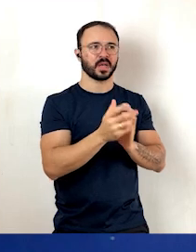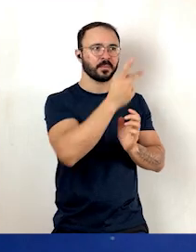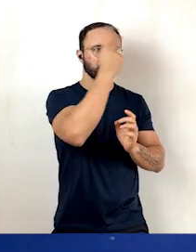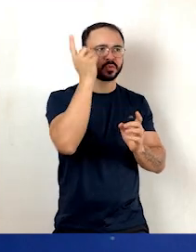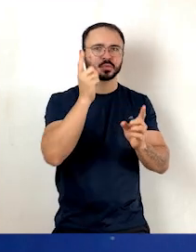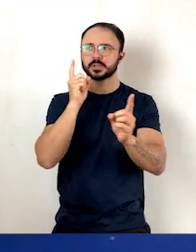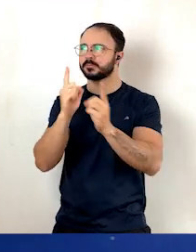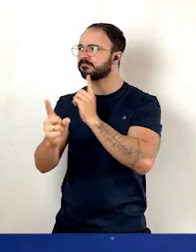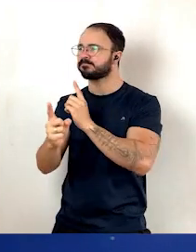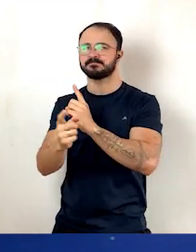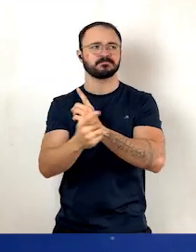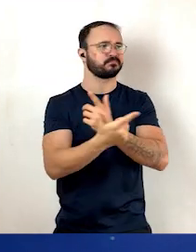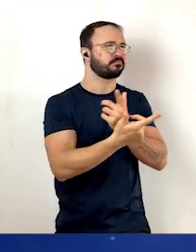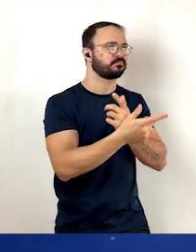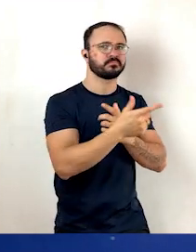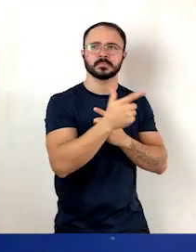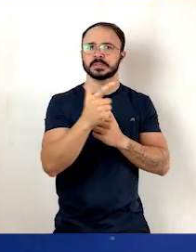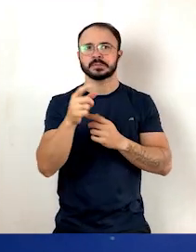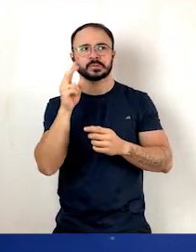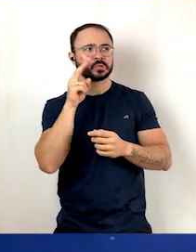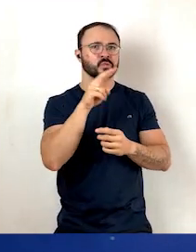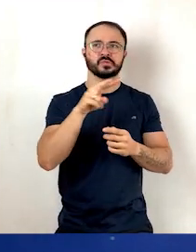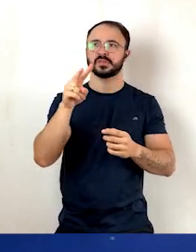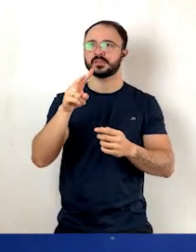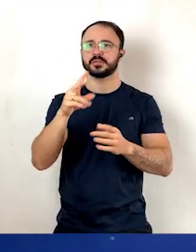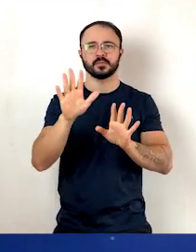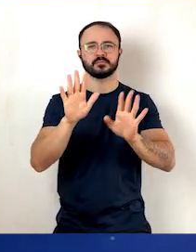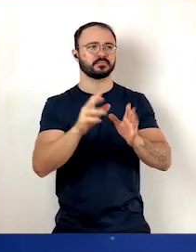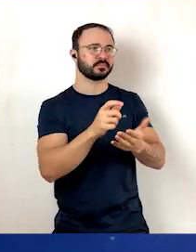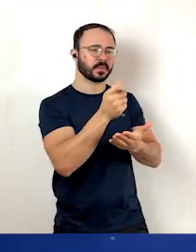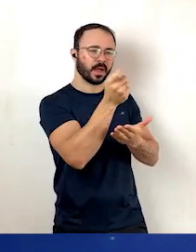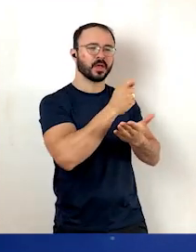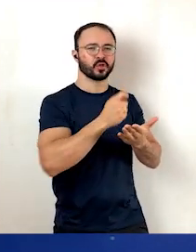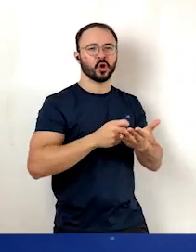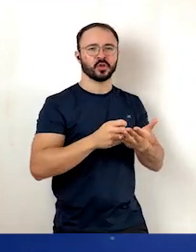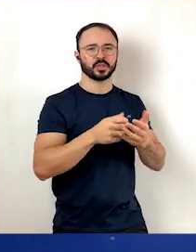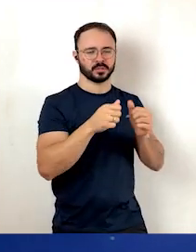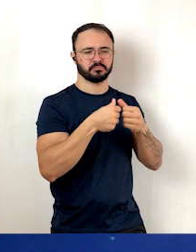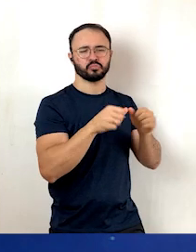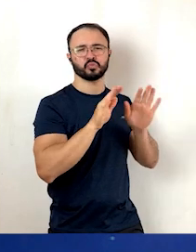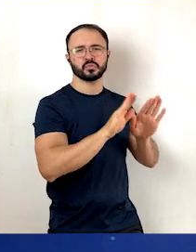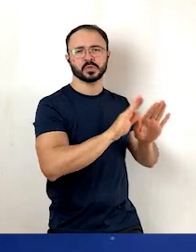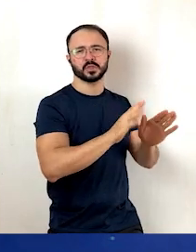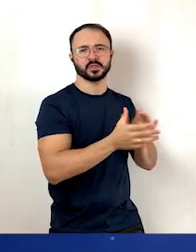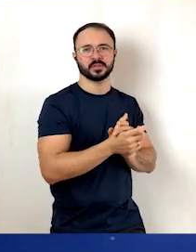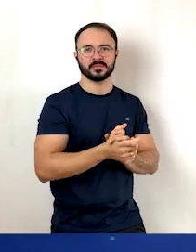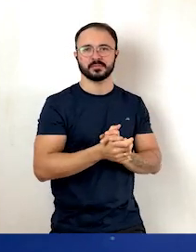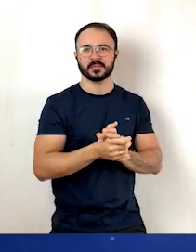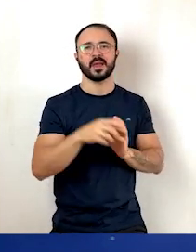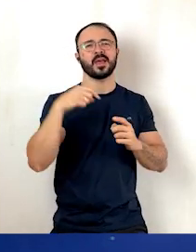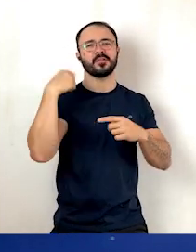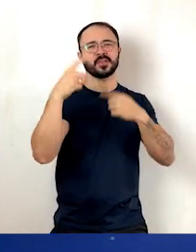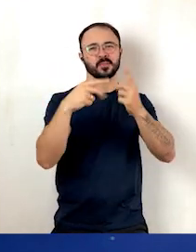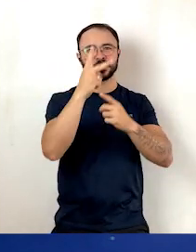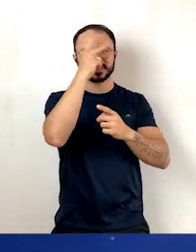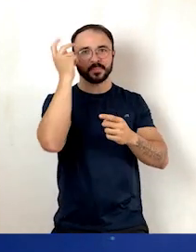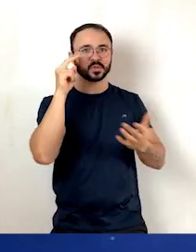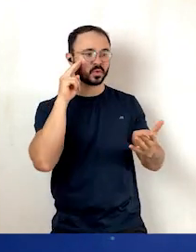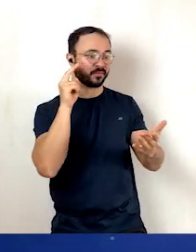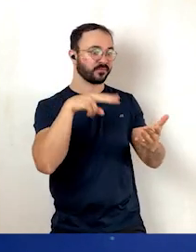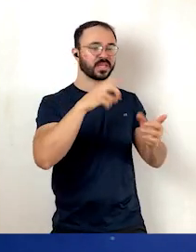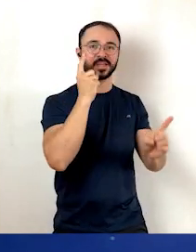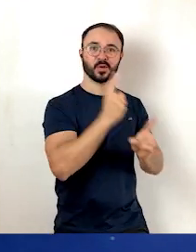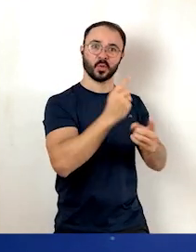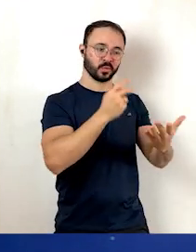vendo essa pessoa você não está presencialmente com ela então você precisa deixar um bilhetinho para avisar para comunicar